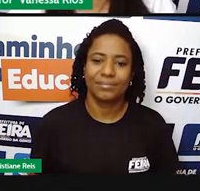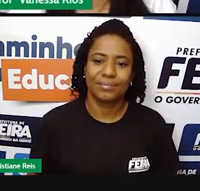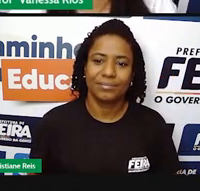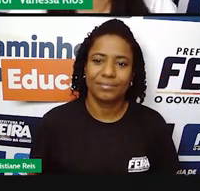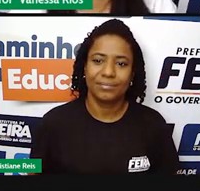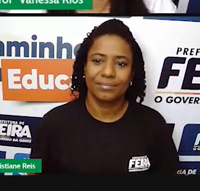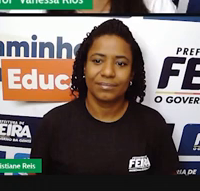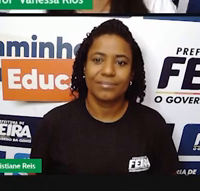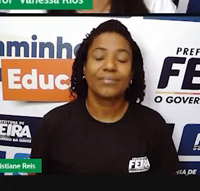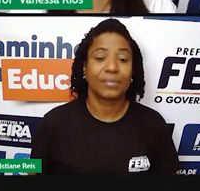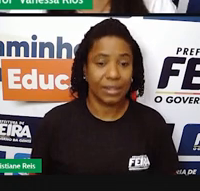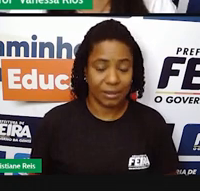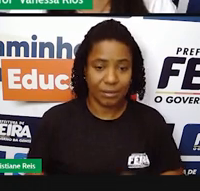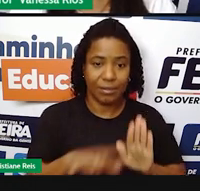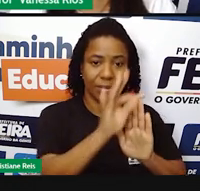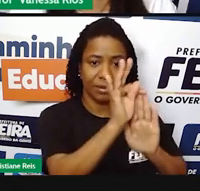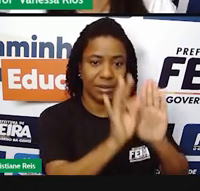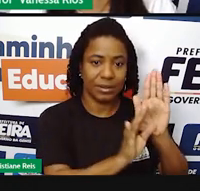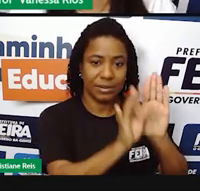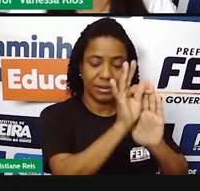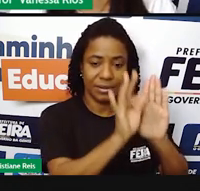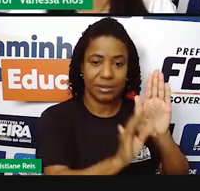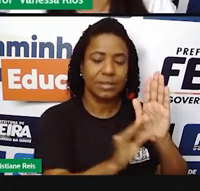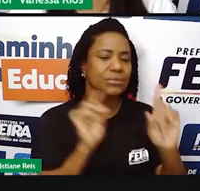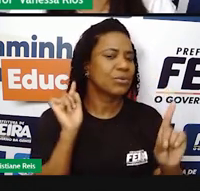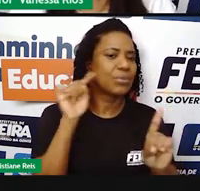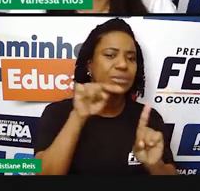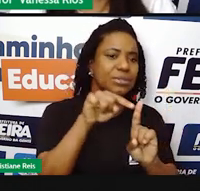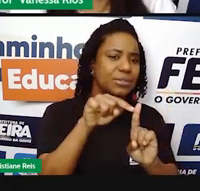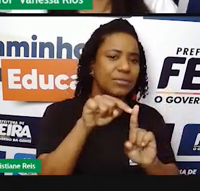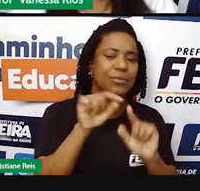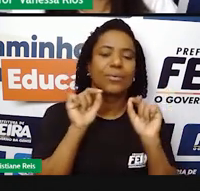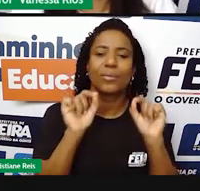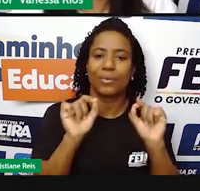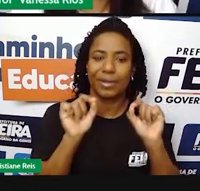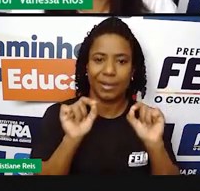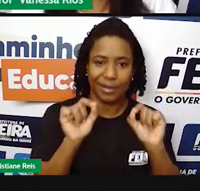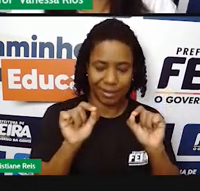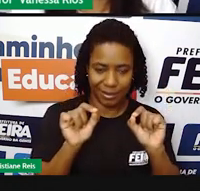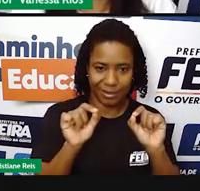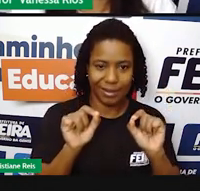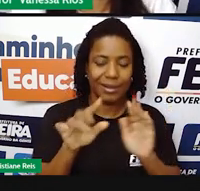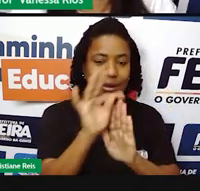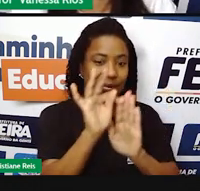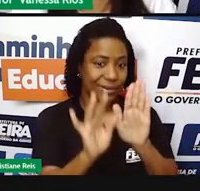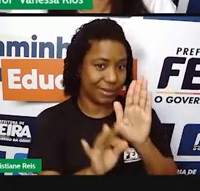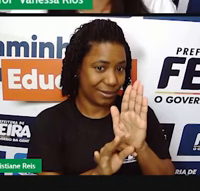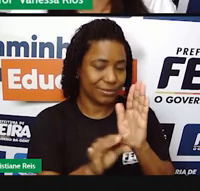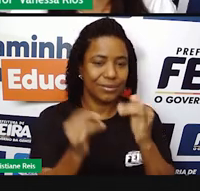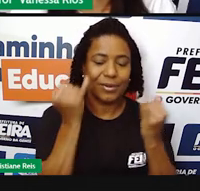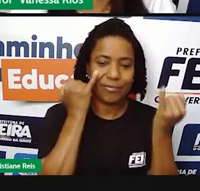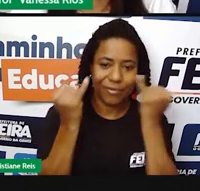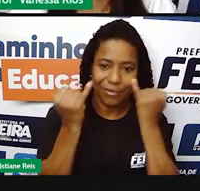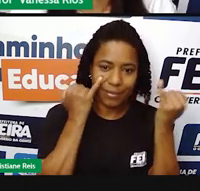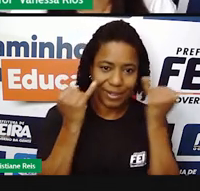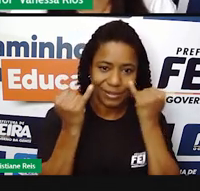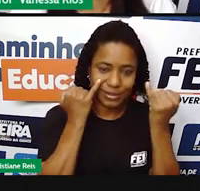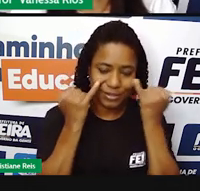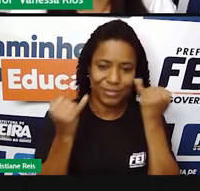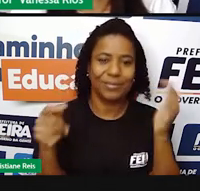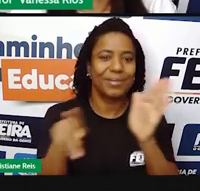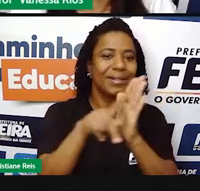E aí, esse tipo de texto ele tem o intuito de trazer informações. Ele é um texto informativo, né? Que pertence aí aos